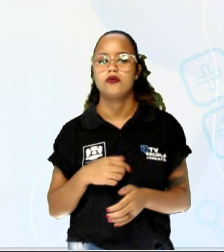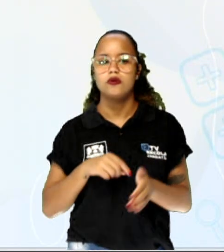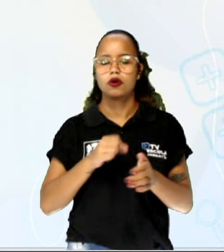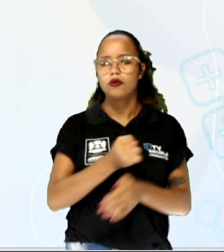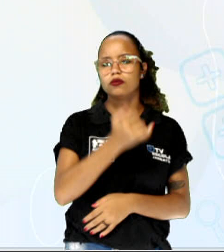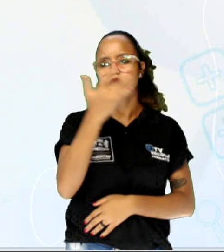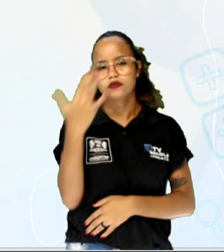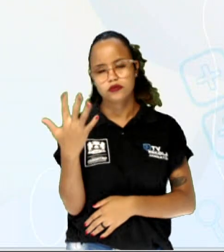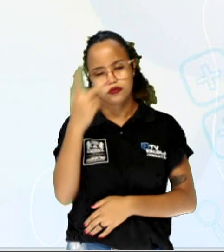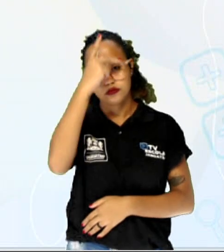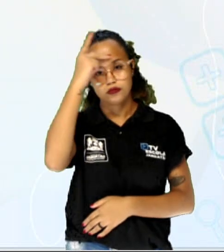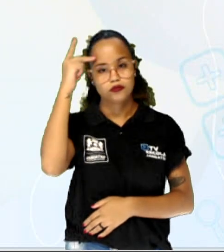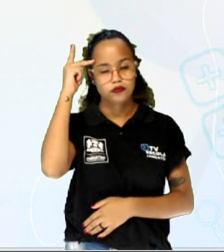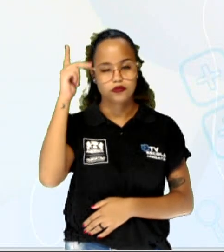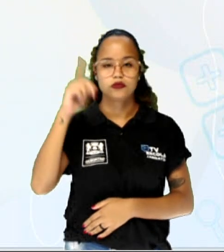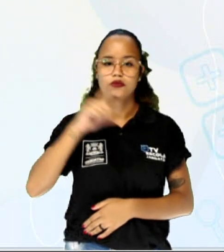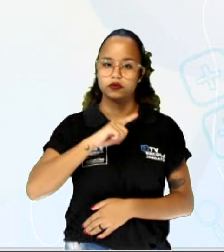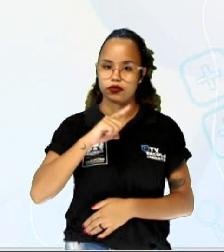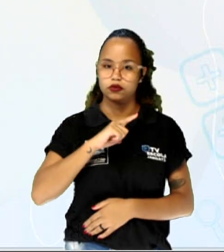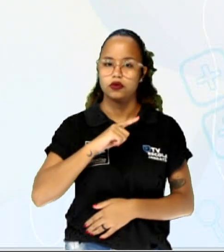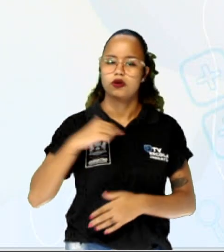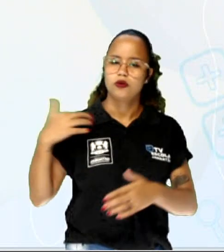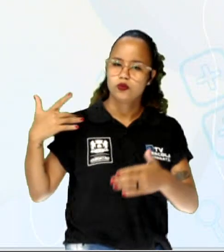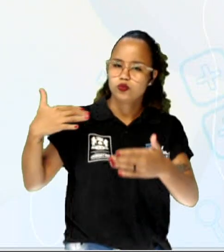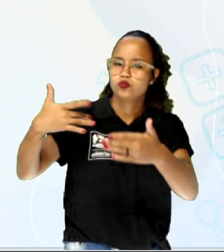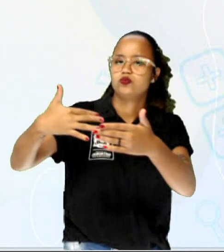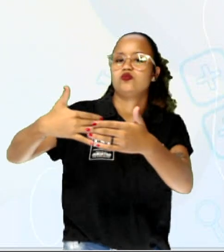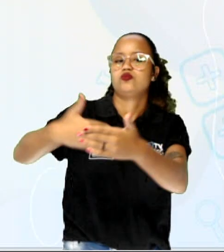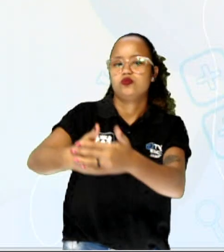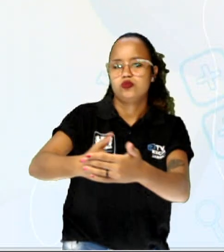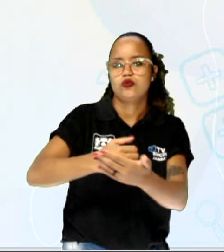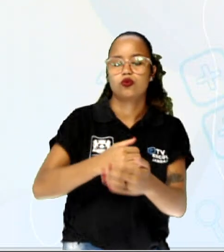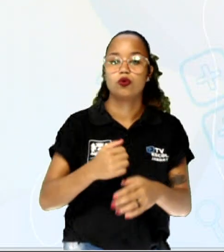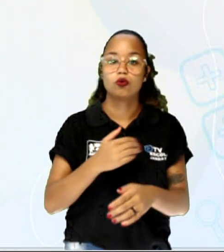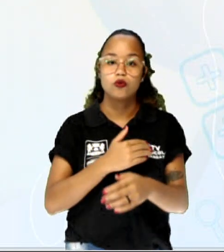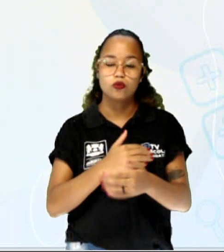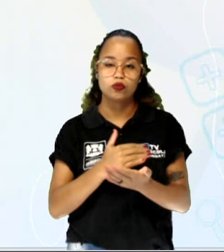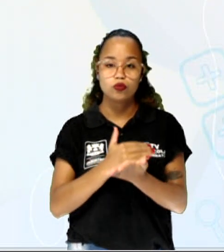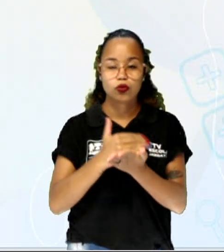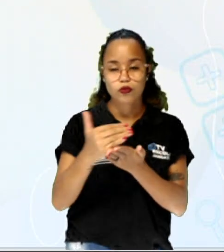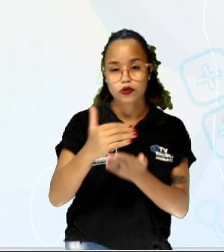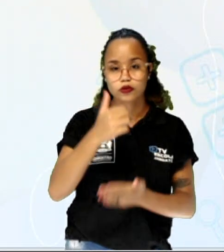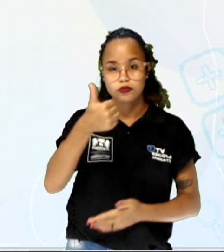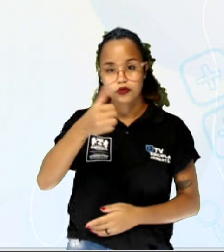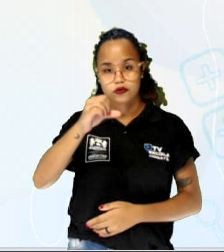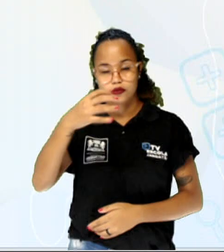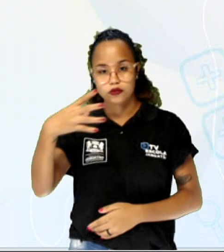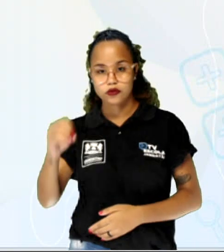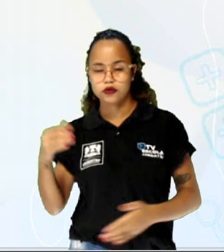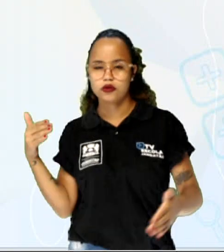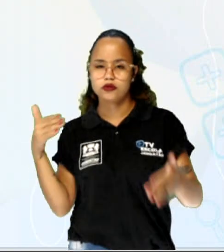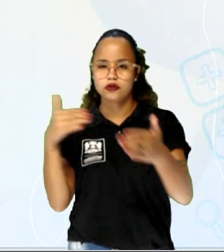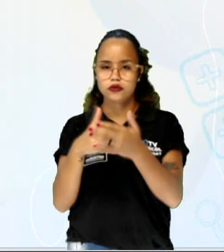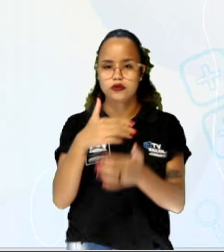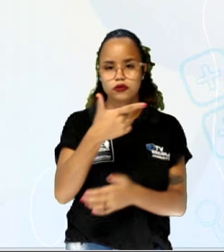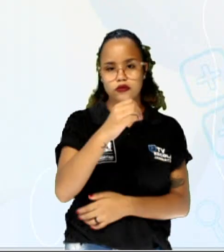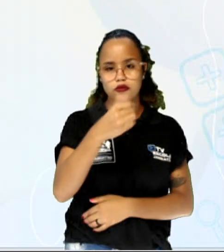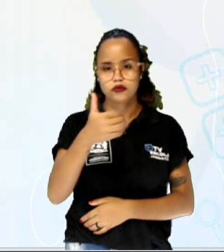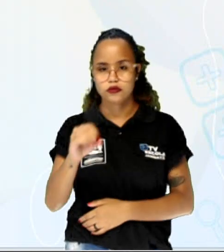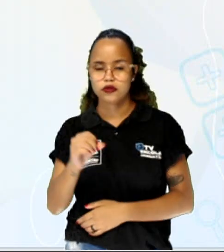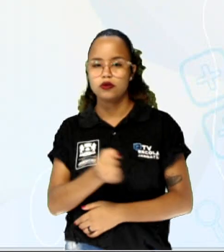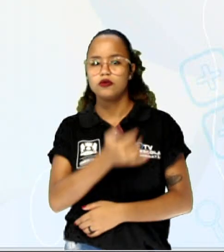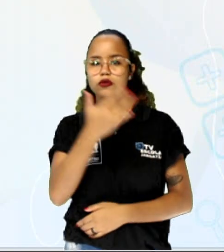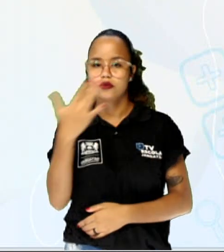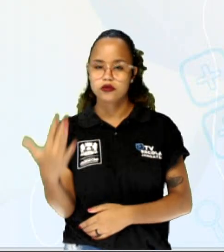quantidade de pessoas ao longo do tempo, né? Você vê que começa ela de 1940 até 2010 e a quantidade de habitantes